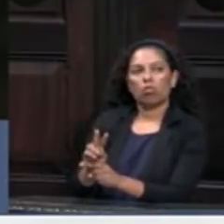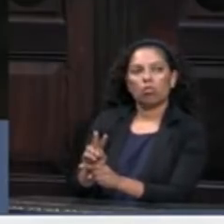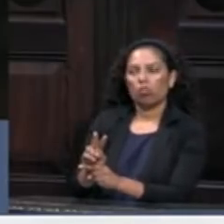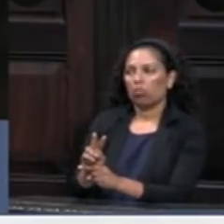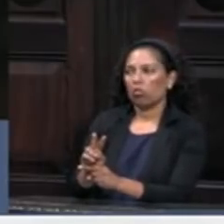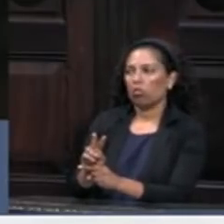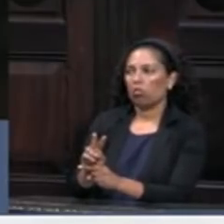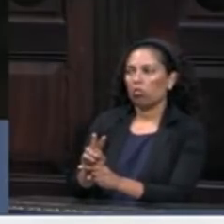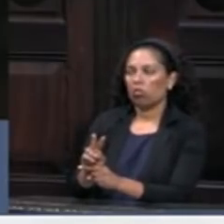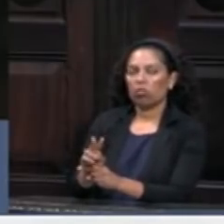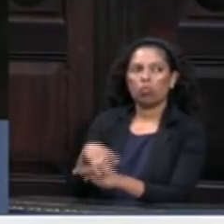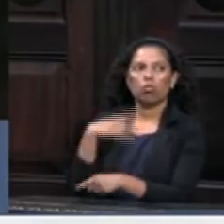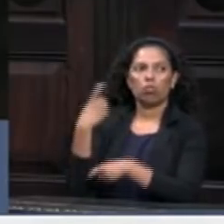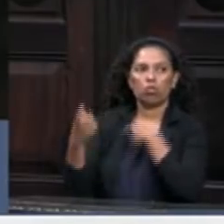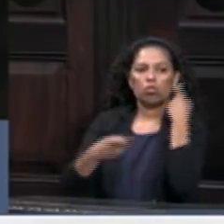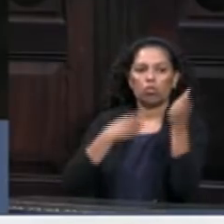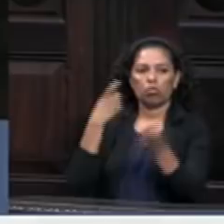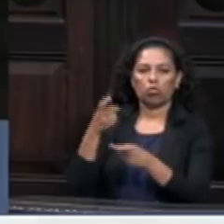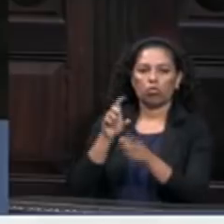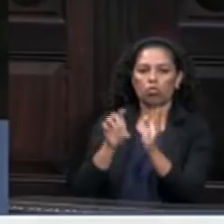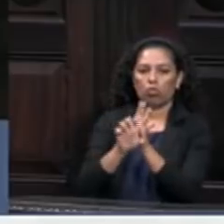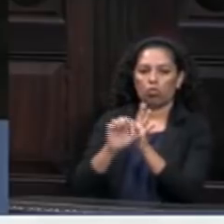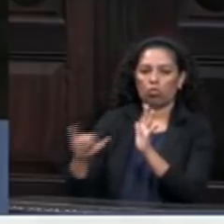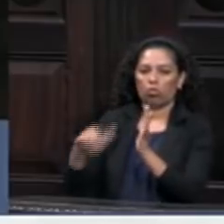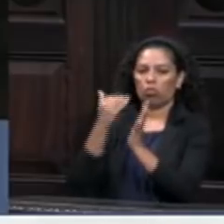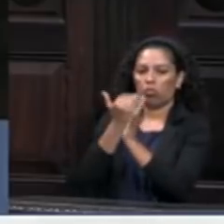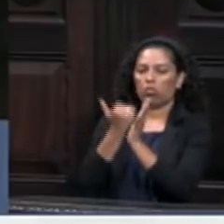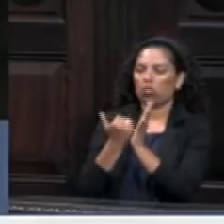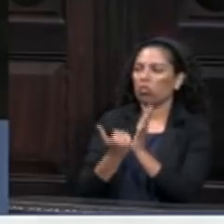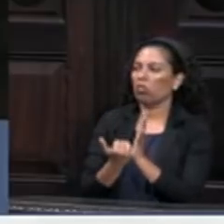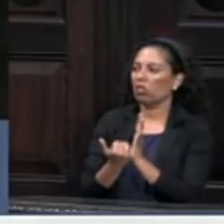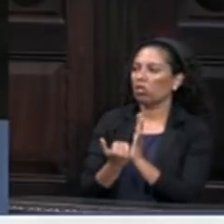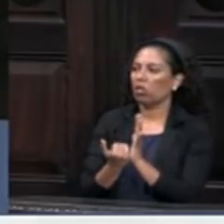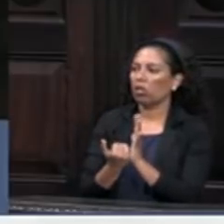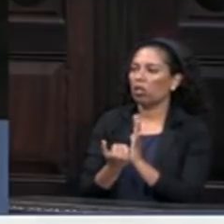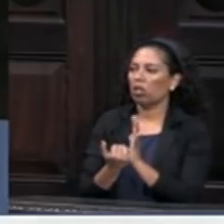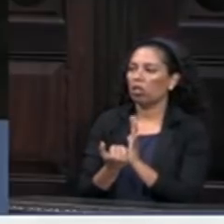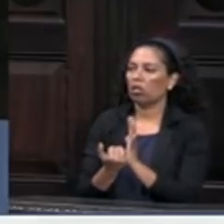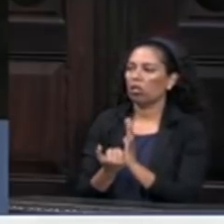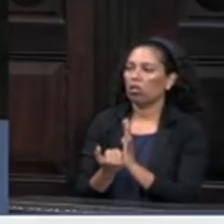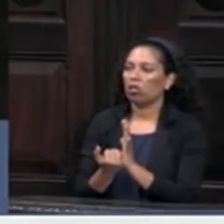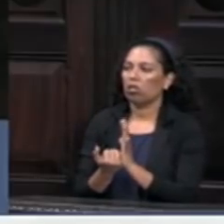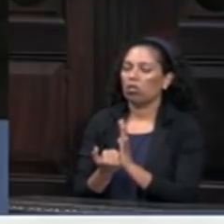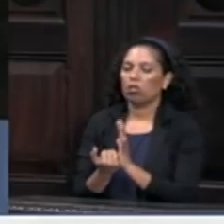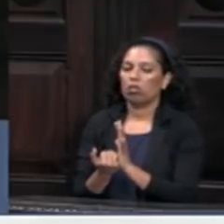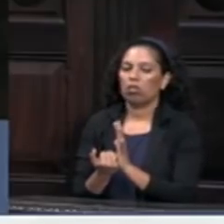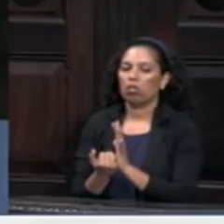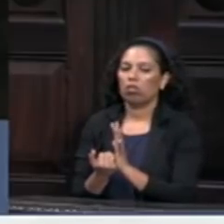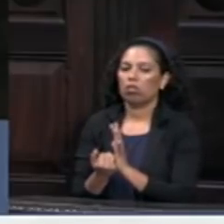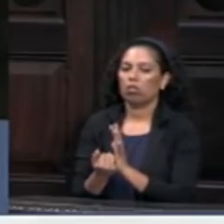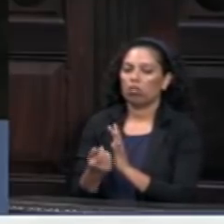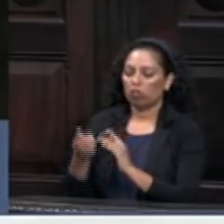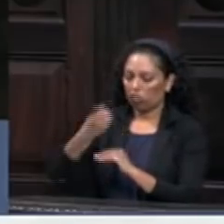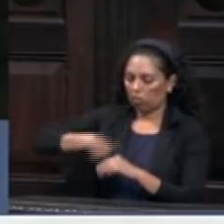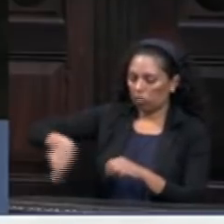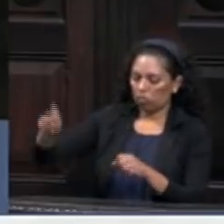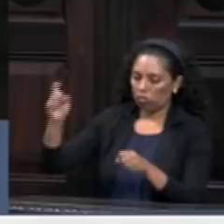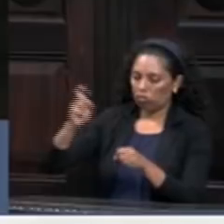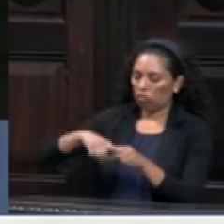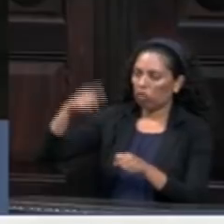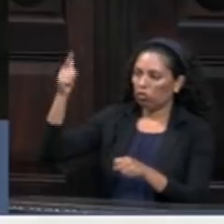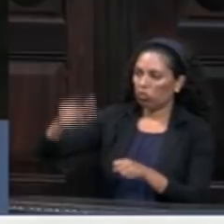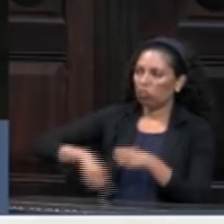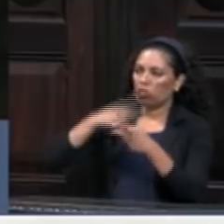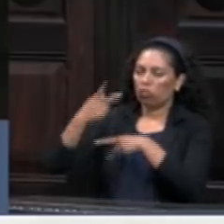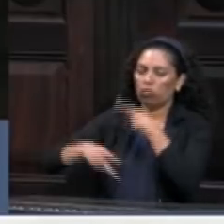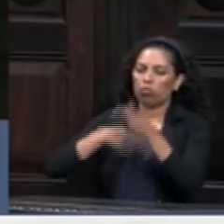execução orçamentária e para, na nova lei orçamentária que ele enviar, voltarmos com a tese